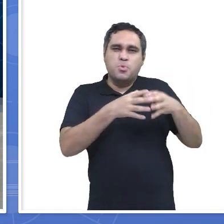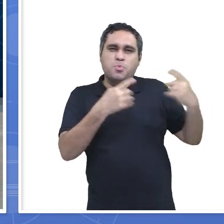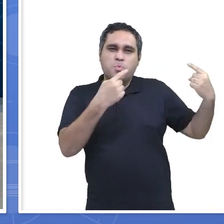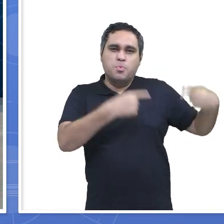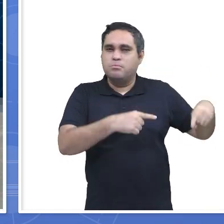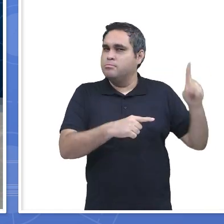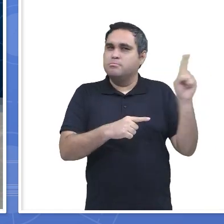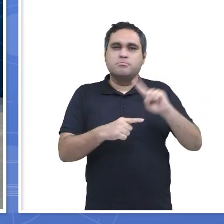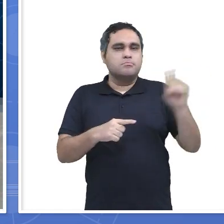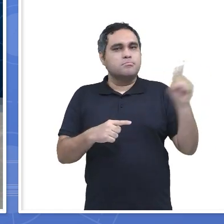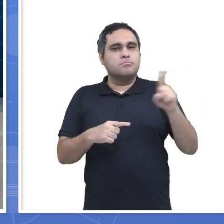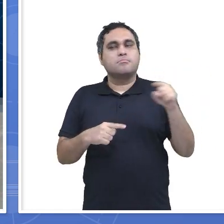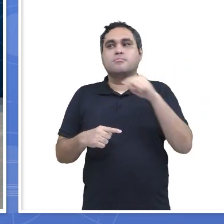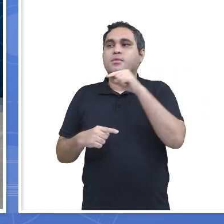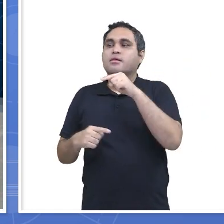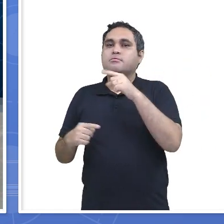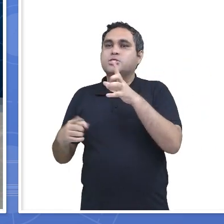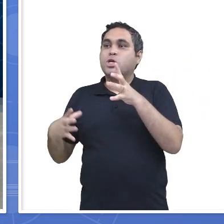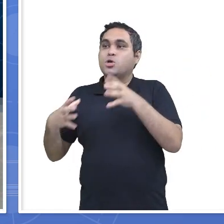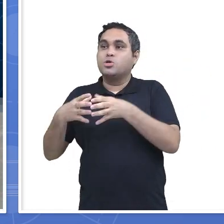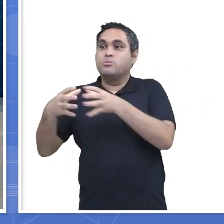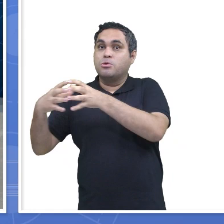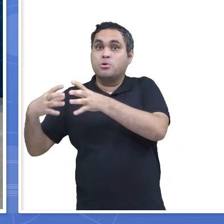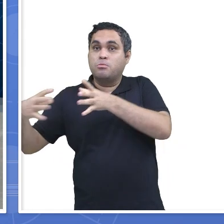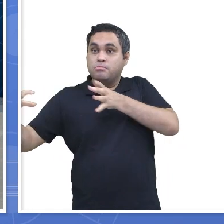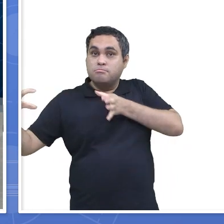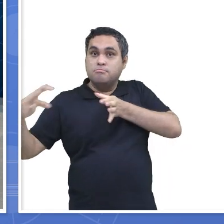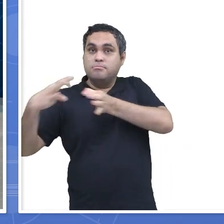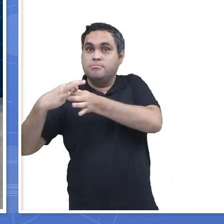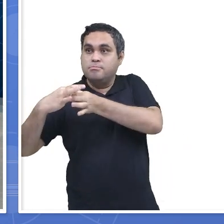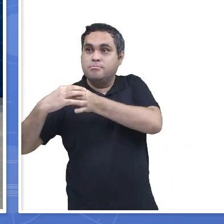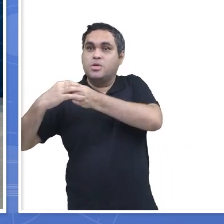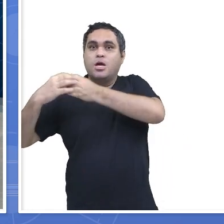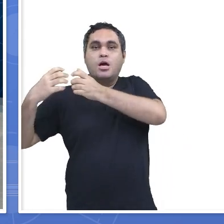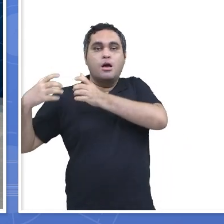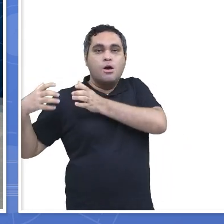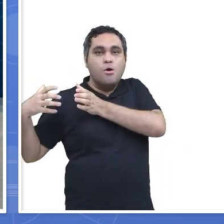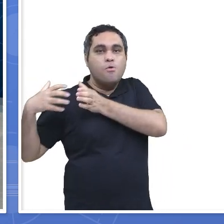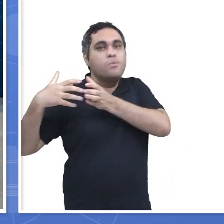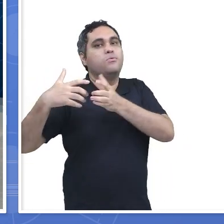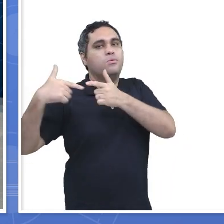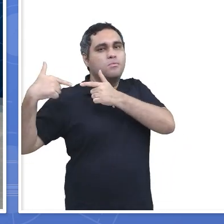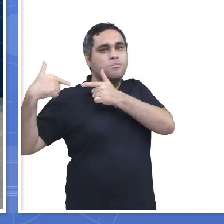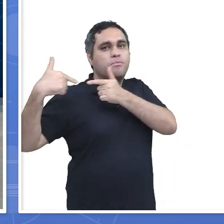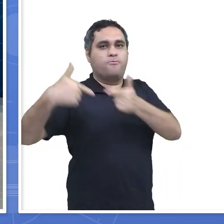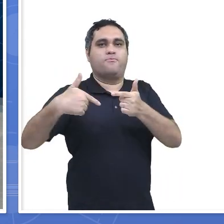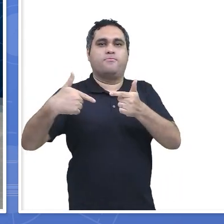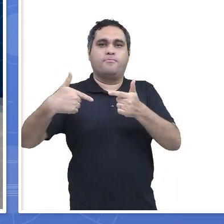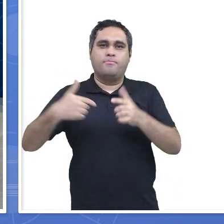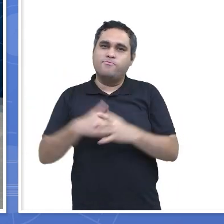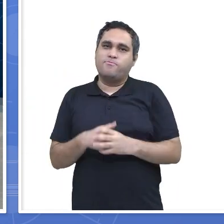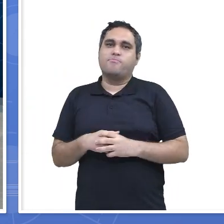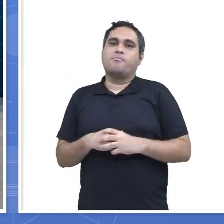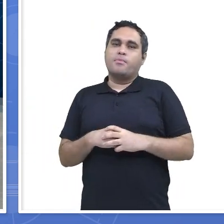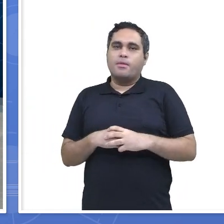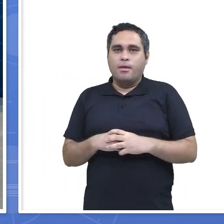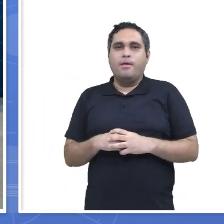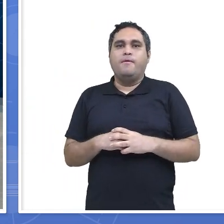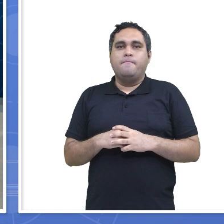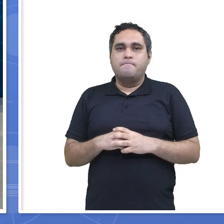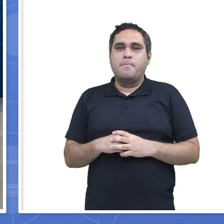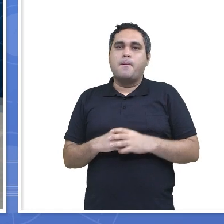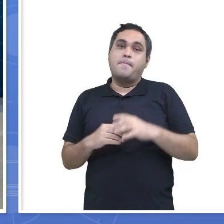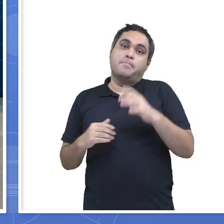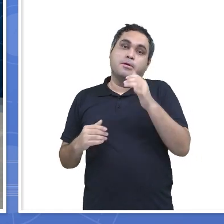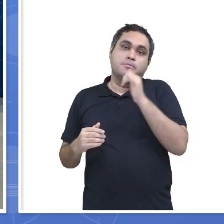questão classista e se organizam e lutam por outras causas, como nós vimos aí a causa ambiental,